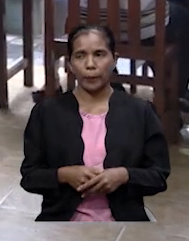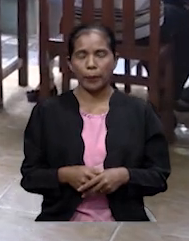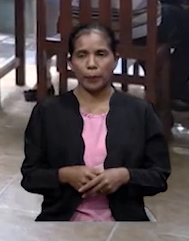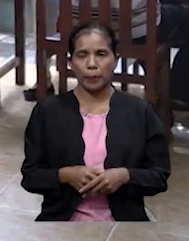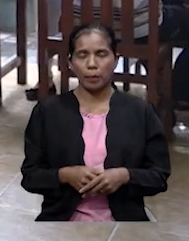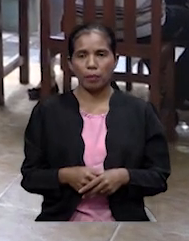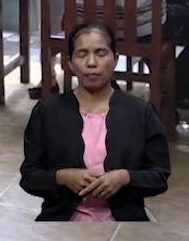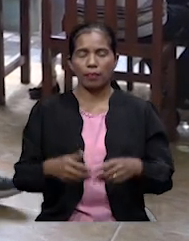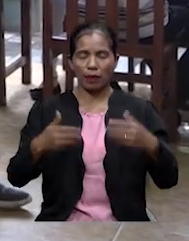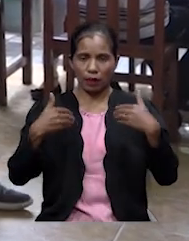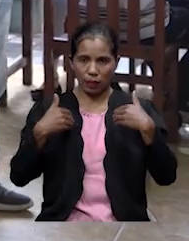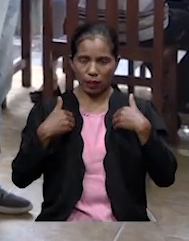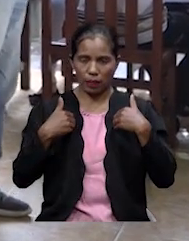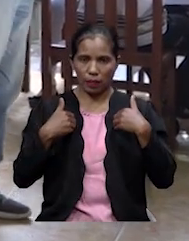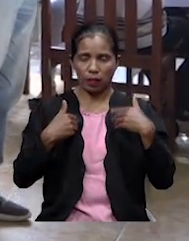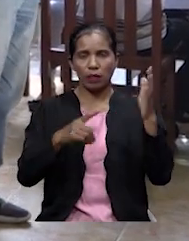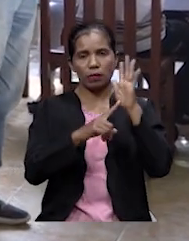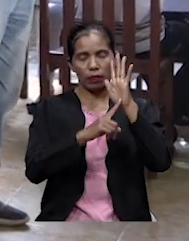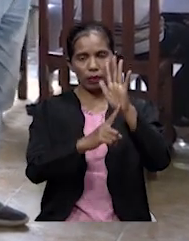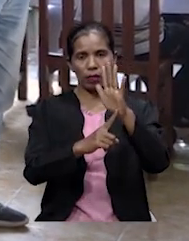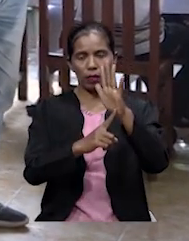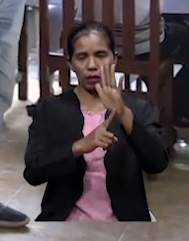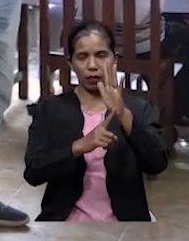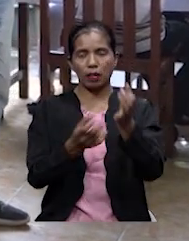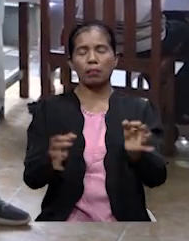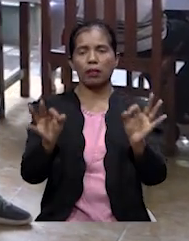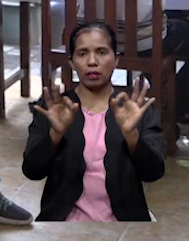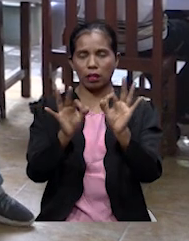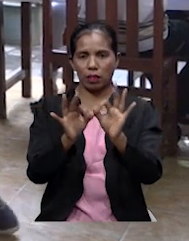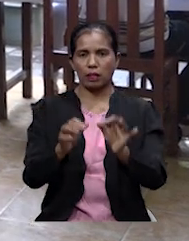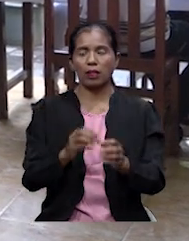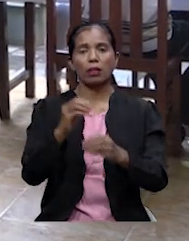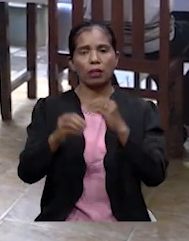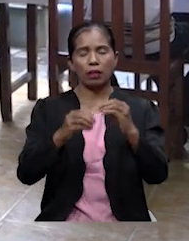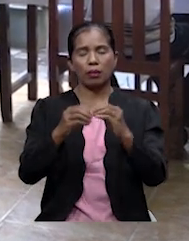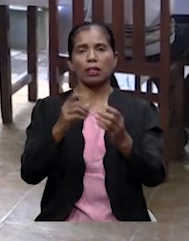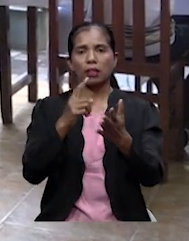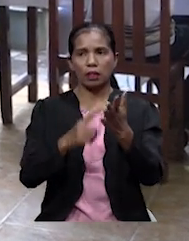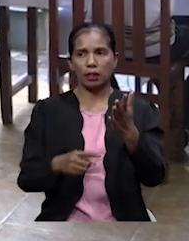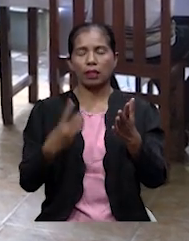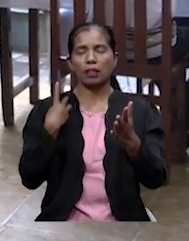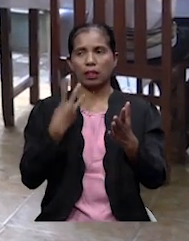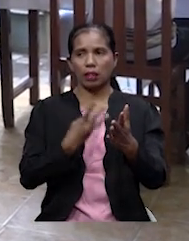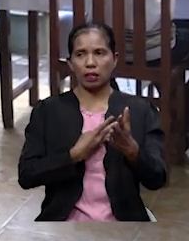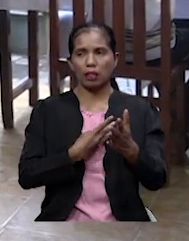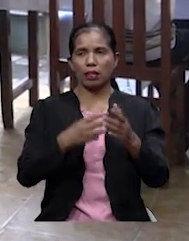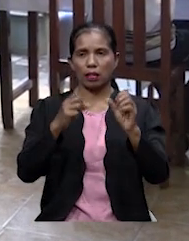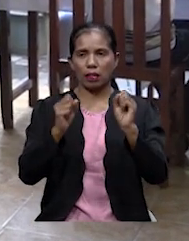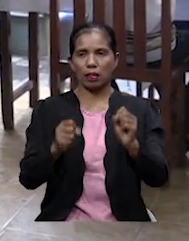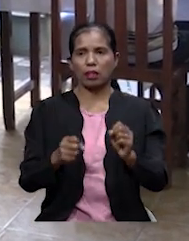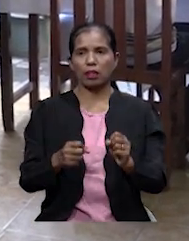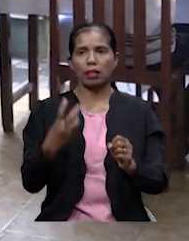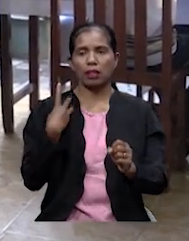iho na dini significado i significado ne ma kita ne kata ita sema kata